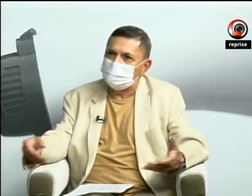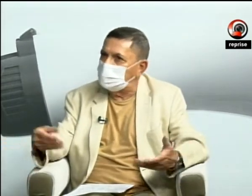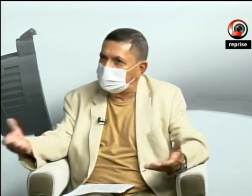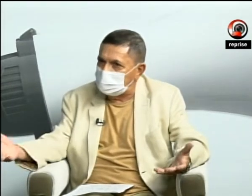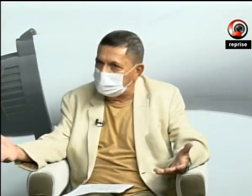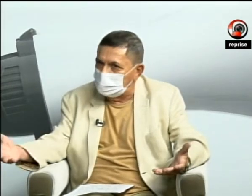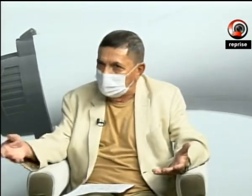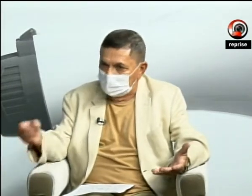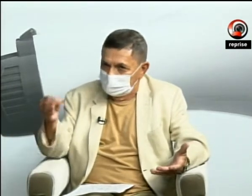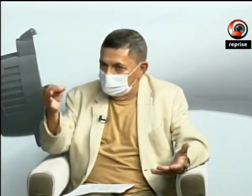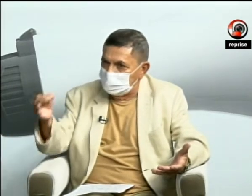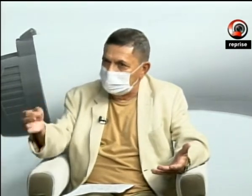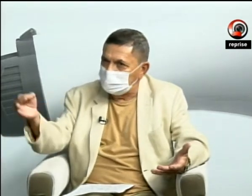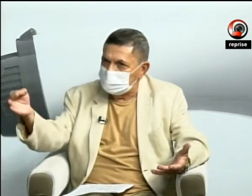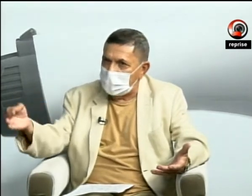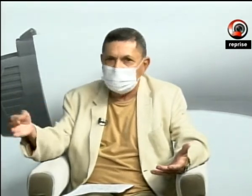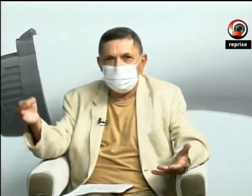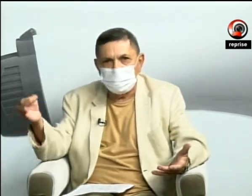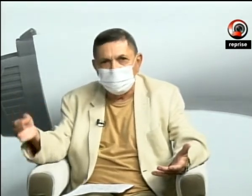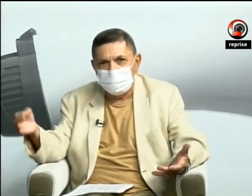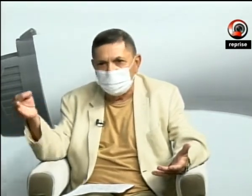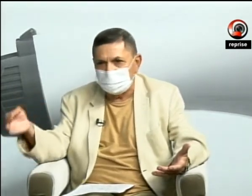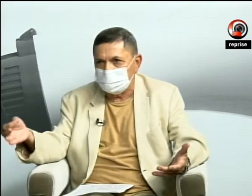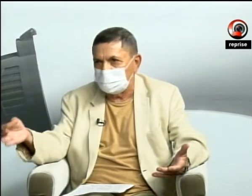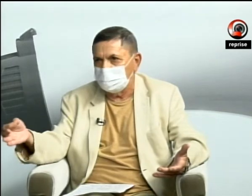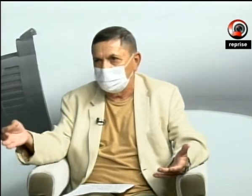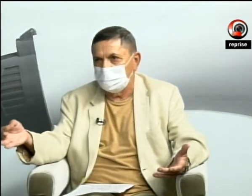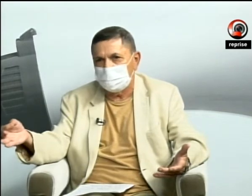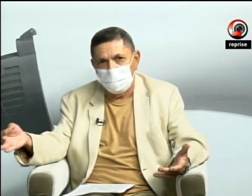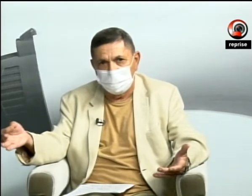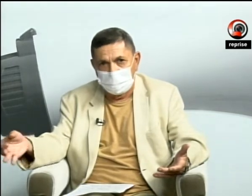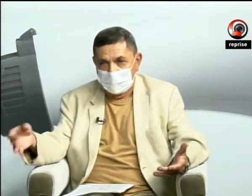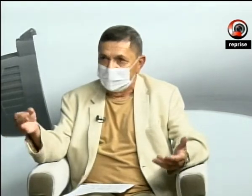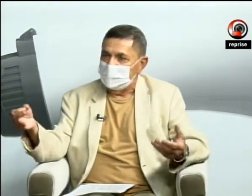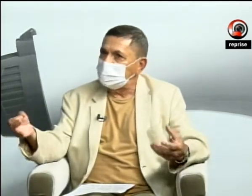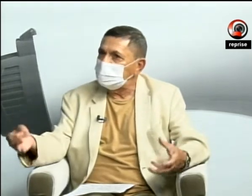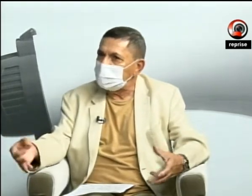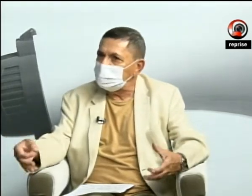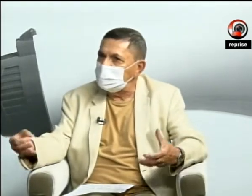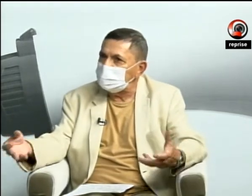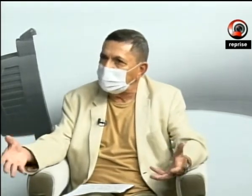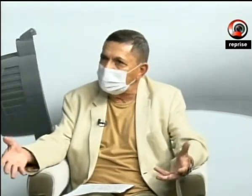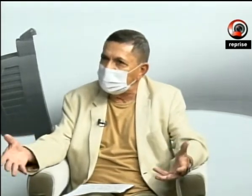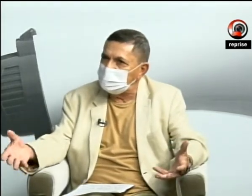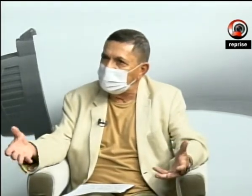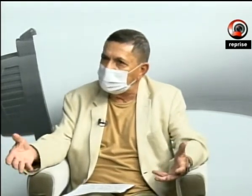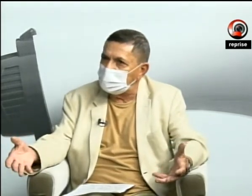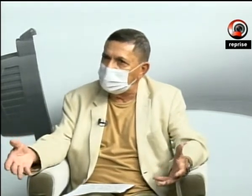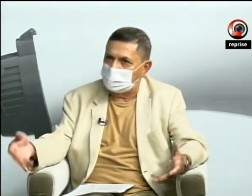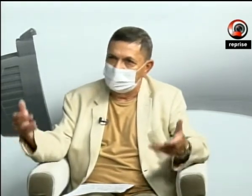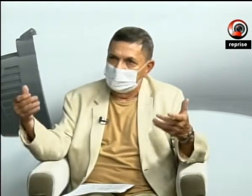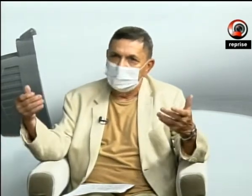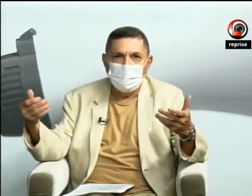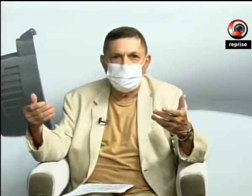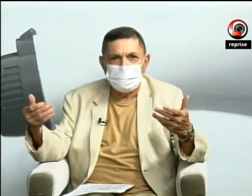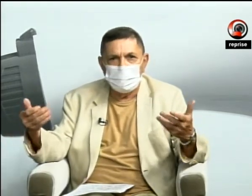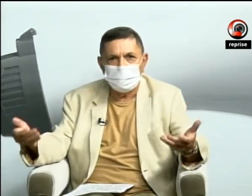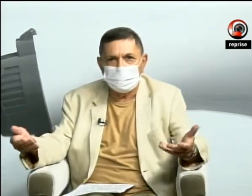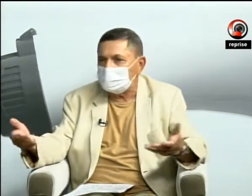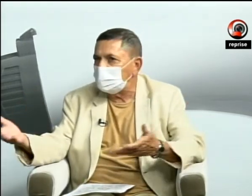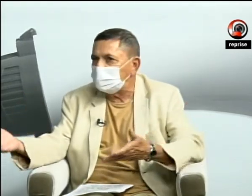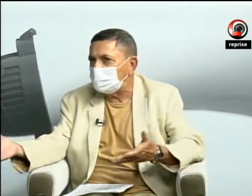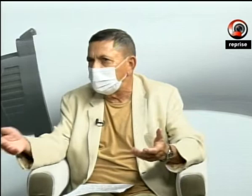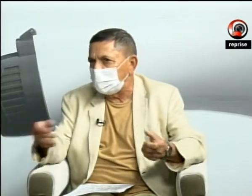enciclopédias por exemplo Museu de Arte primitiva José Antônio da Silva é citado na enciclopédia britânica